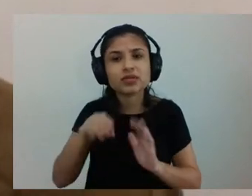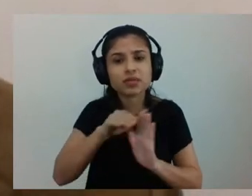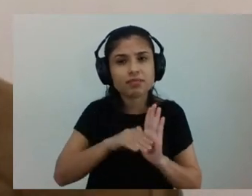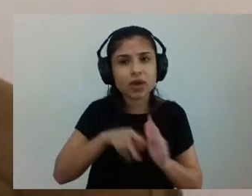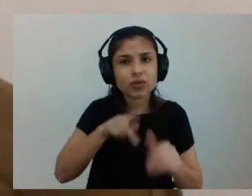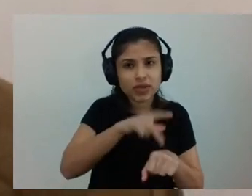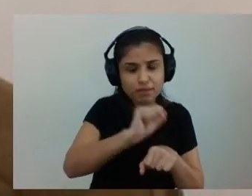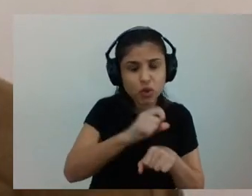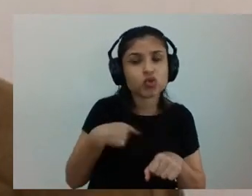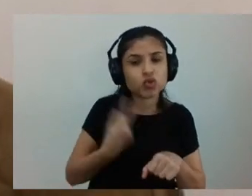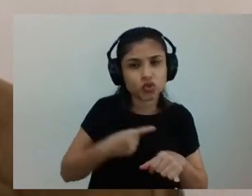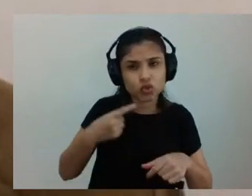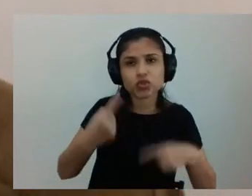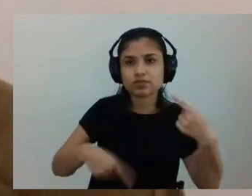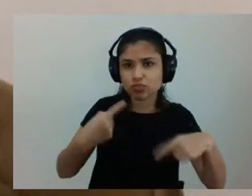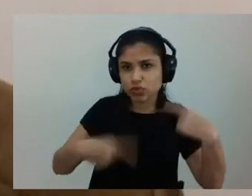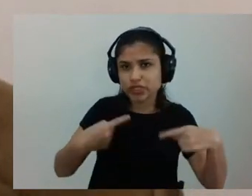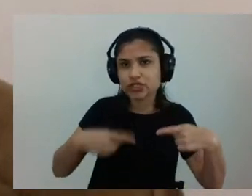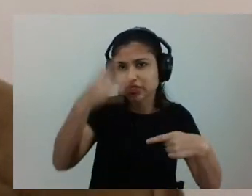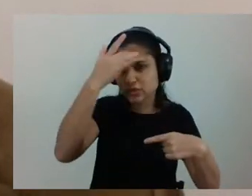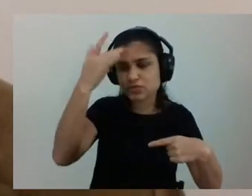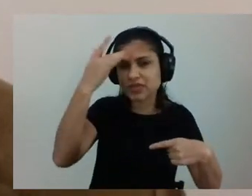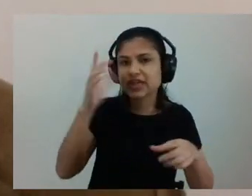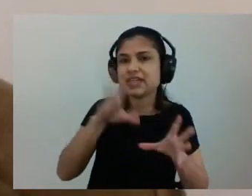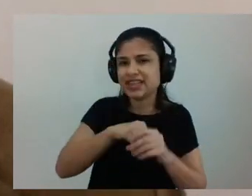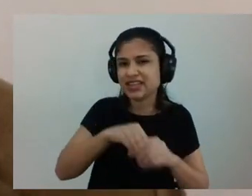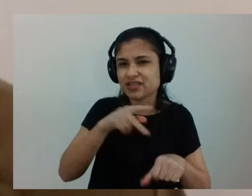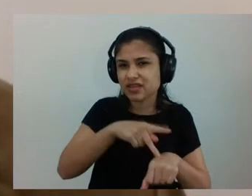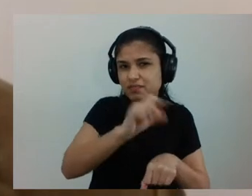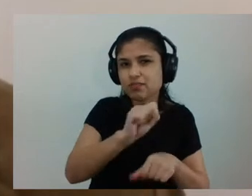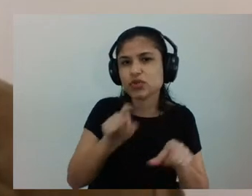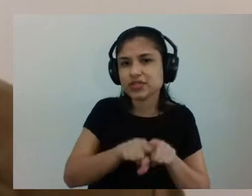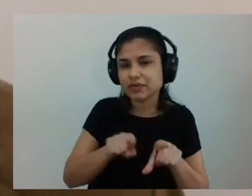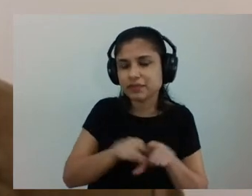saúde mental também na pós-graduação. Muito obrigado.